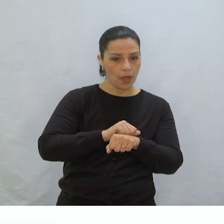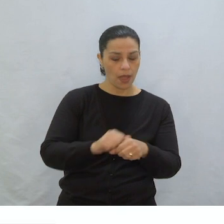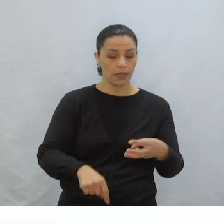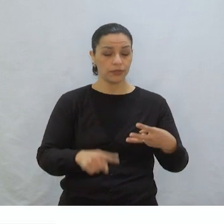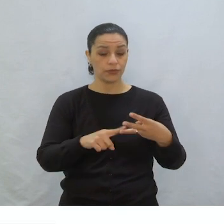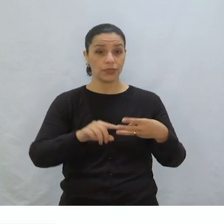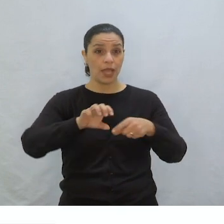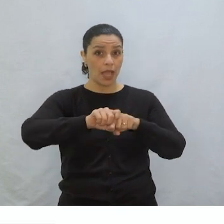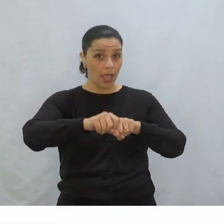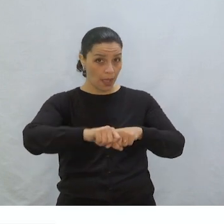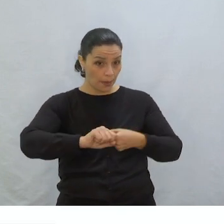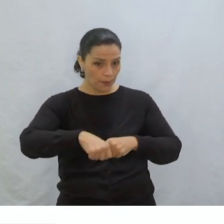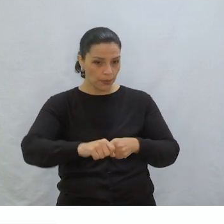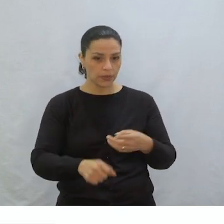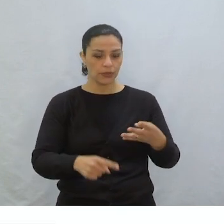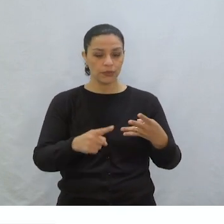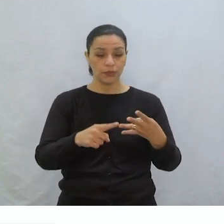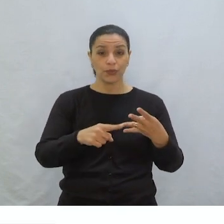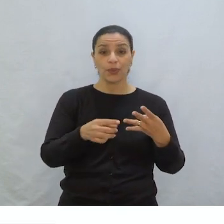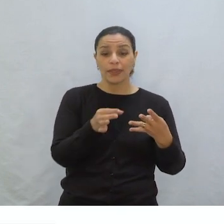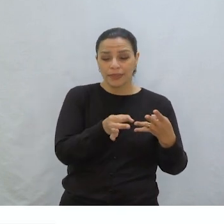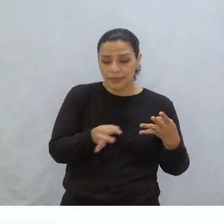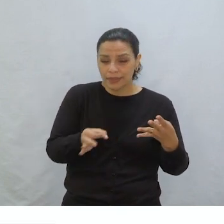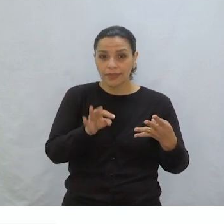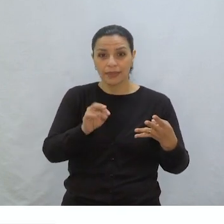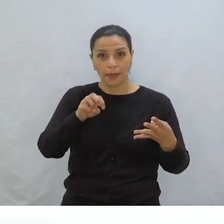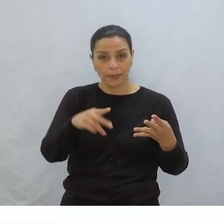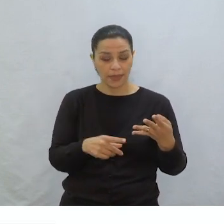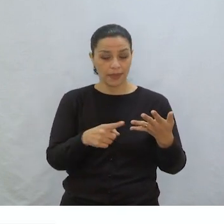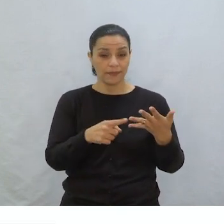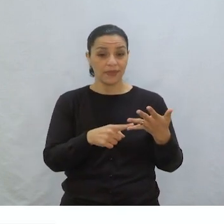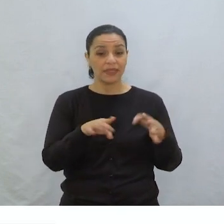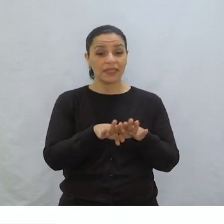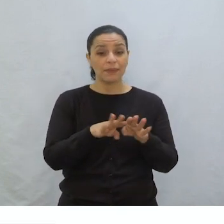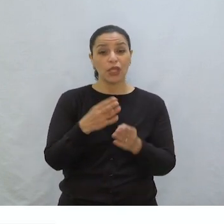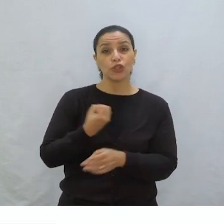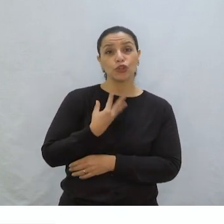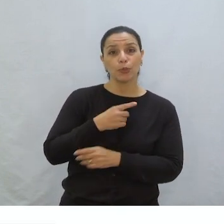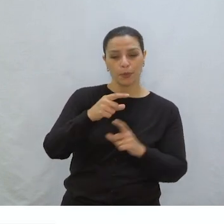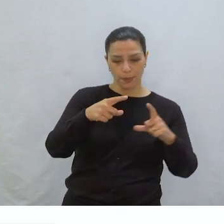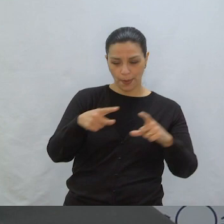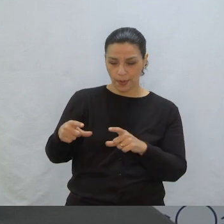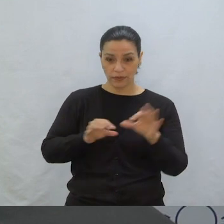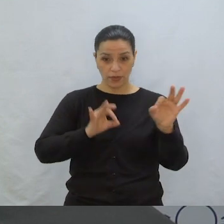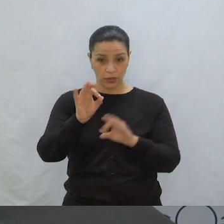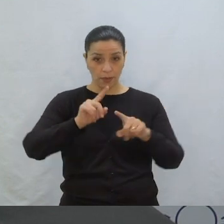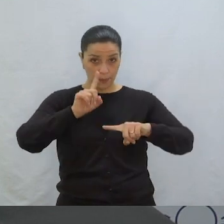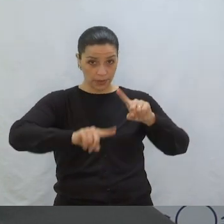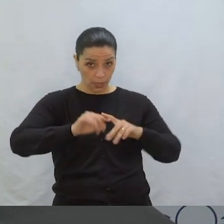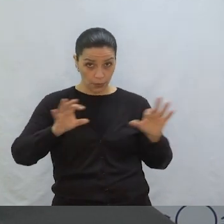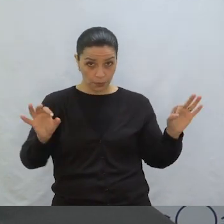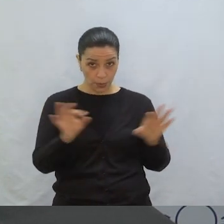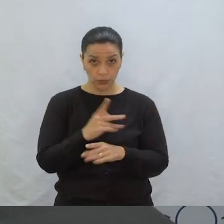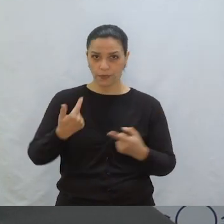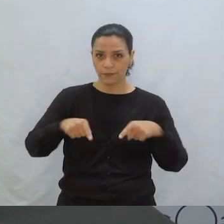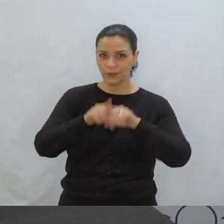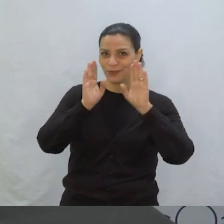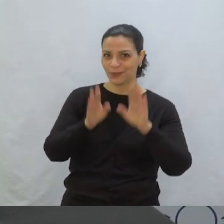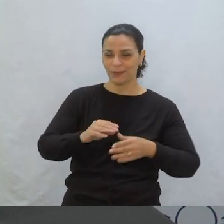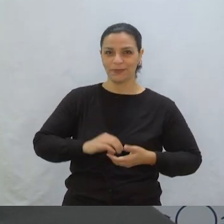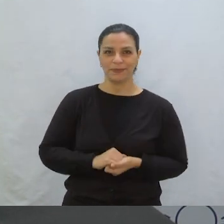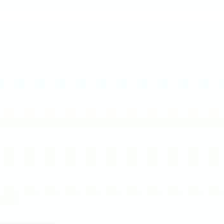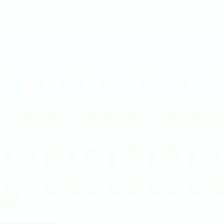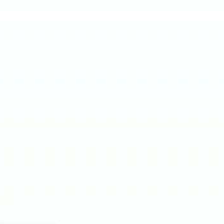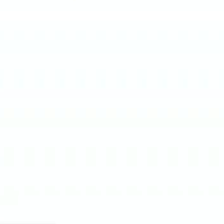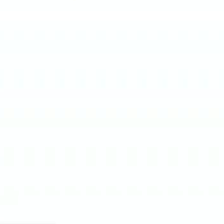borracha, apontador, tampinhas e fichas numéricas. Eu vou dar um tempo para você organizar esse material e já já eu